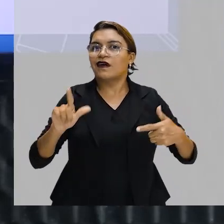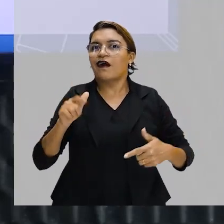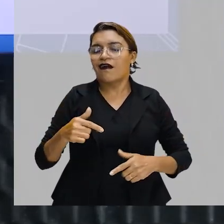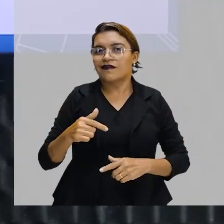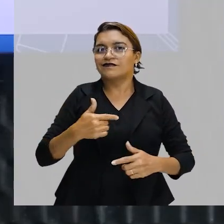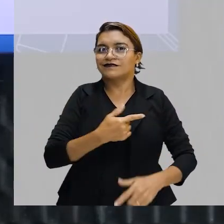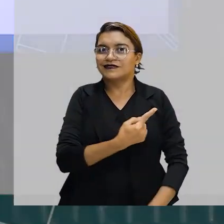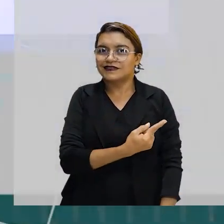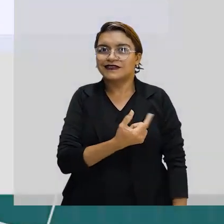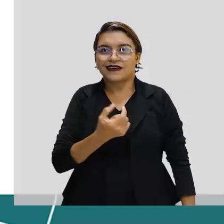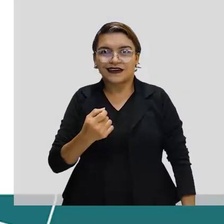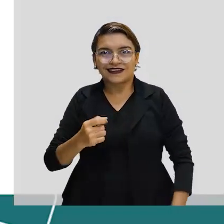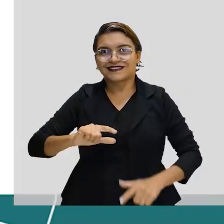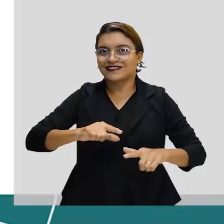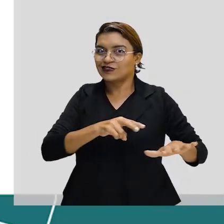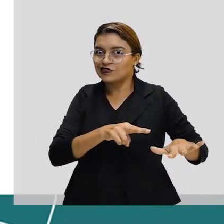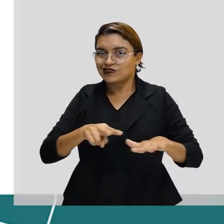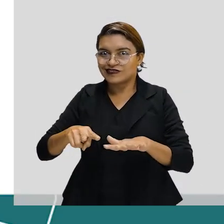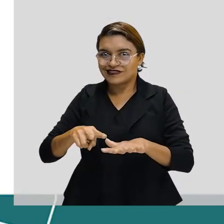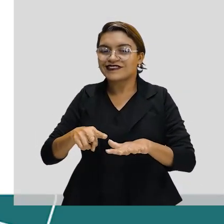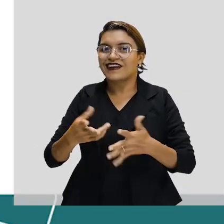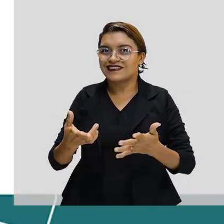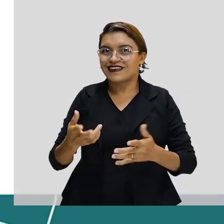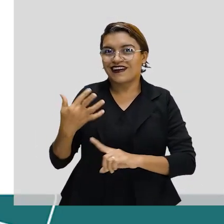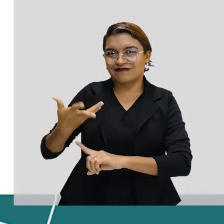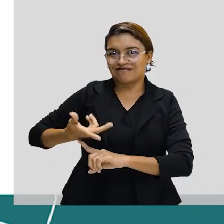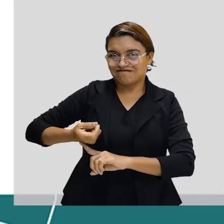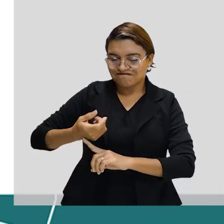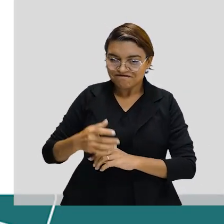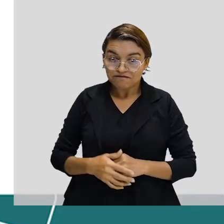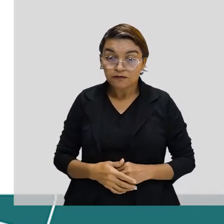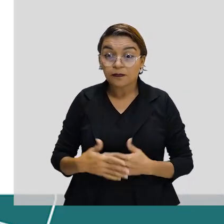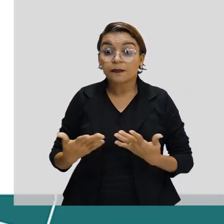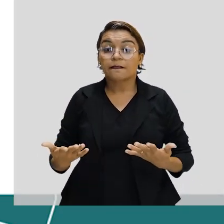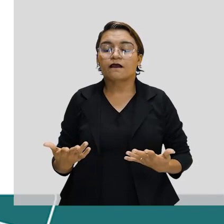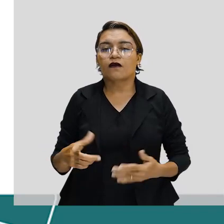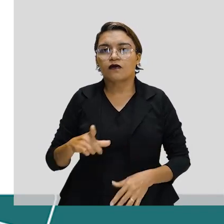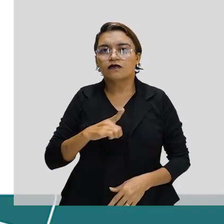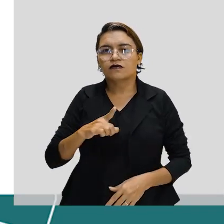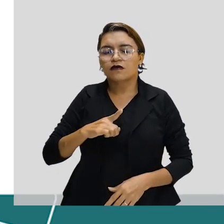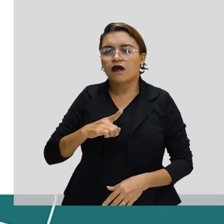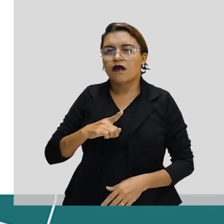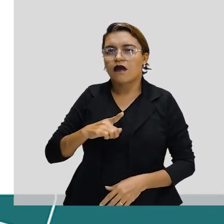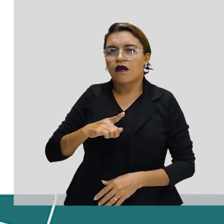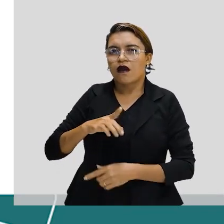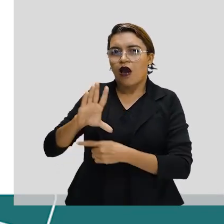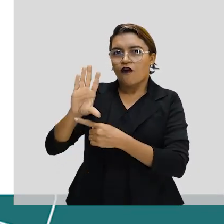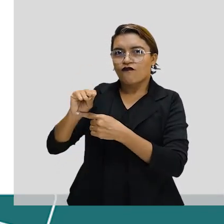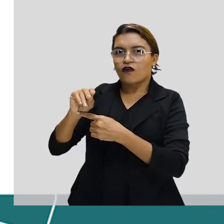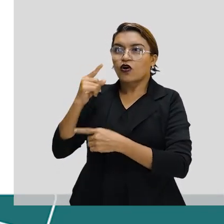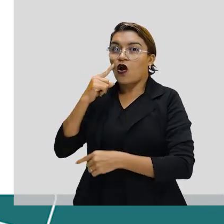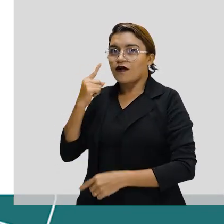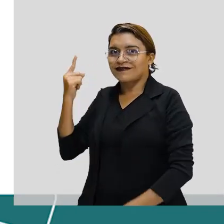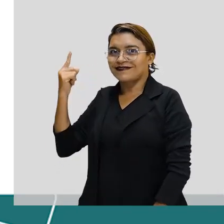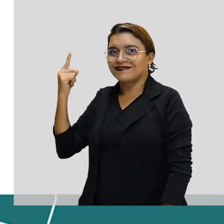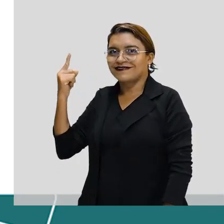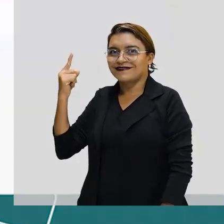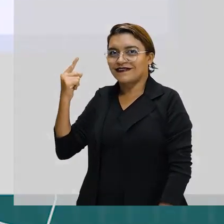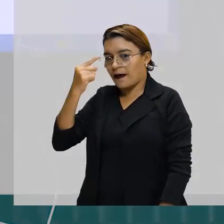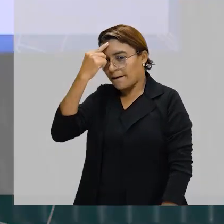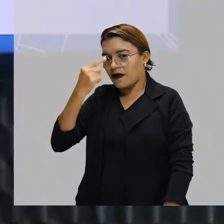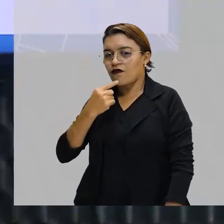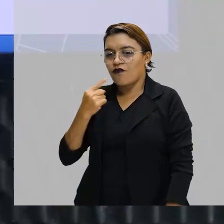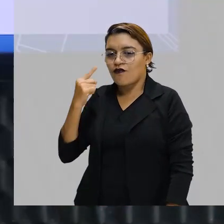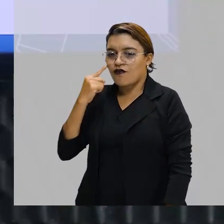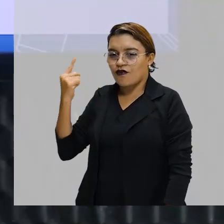Arte Moderna. Então, aqui eu tenho uma foto das pessoas que participaram dessa Semana de Arte Moderna. Cacau, eu não conheço ninguém, tá? Mas